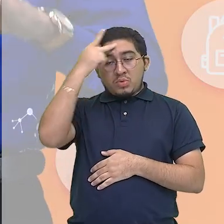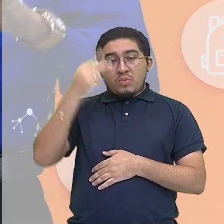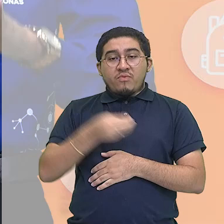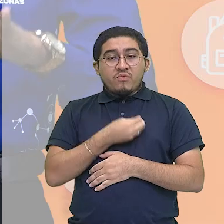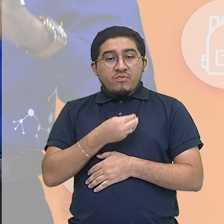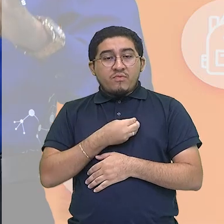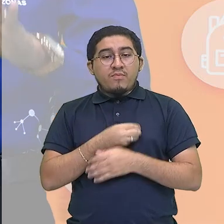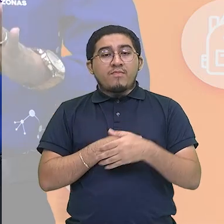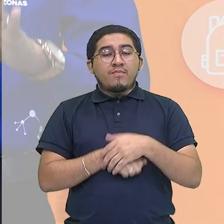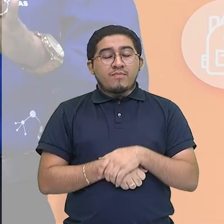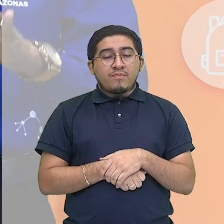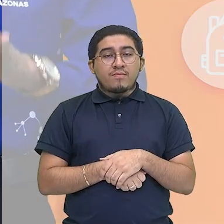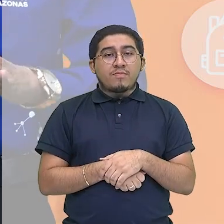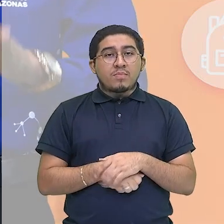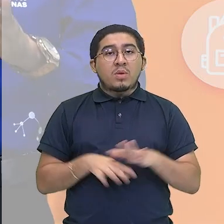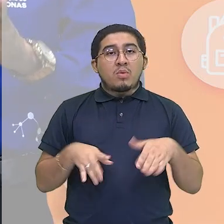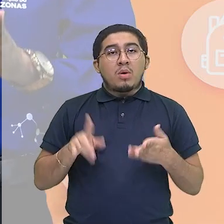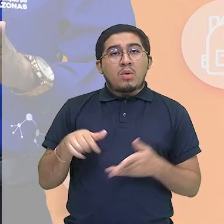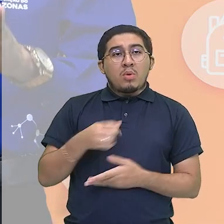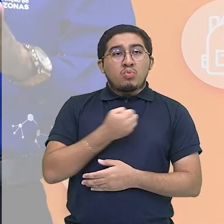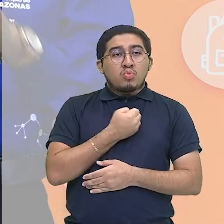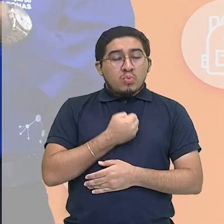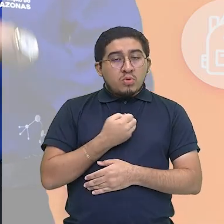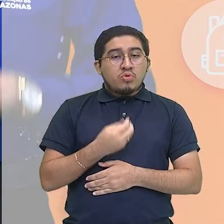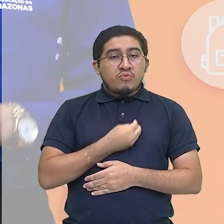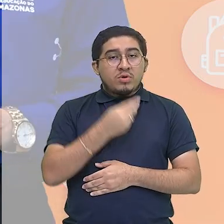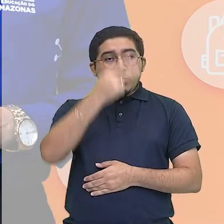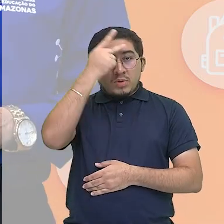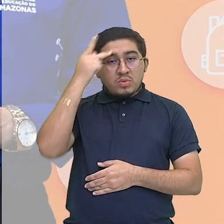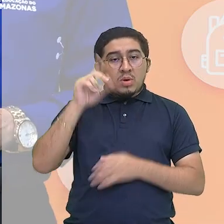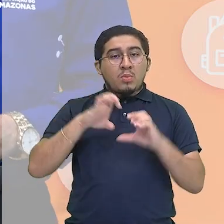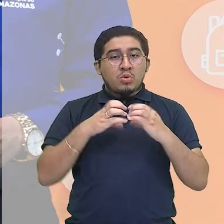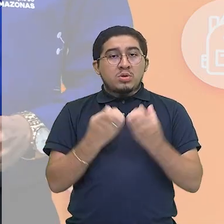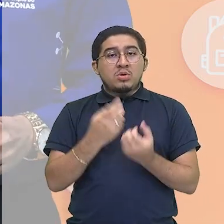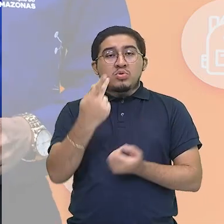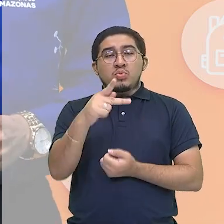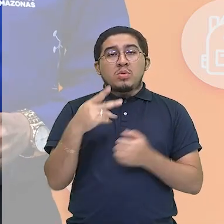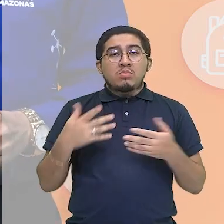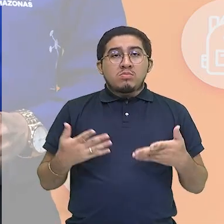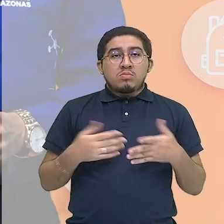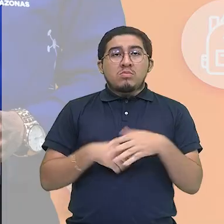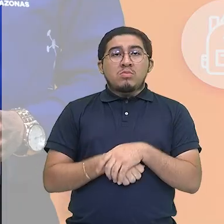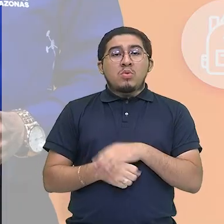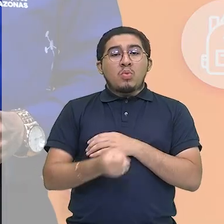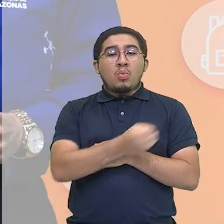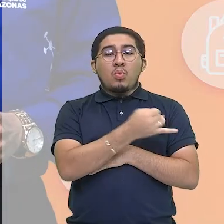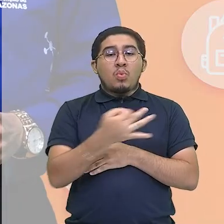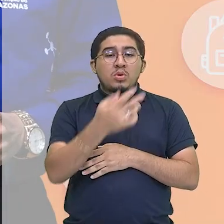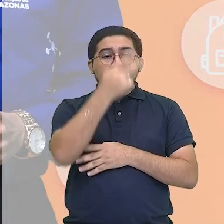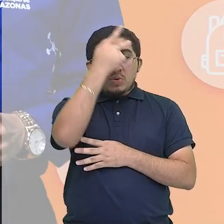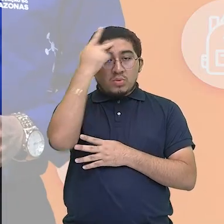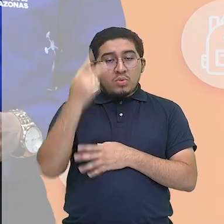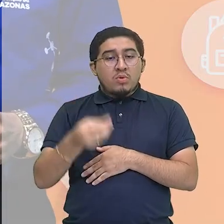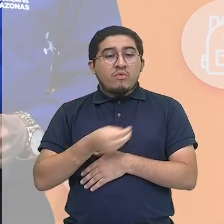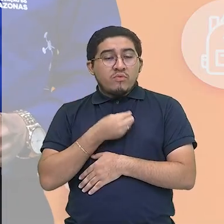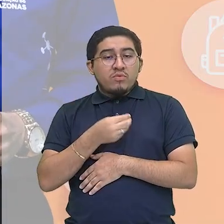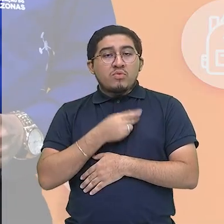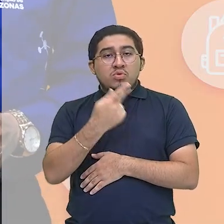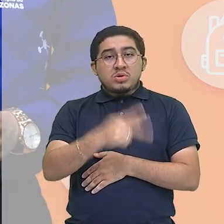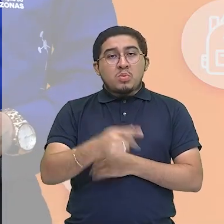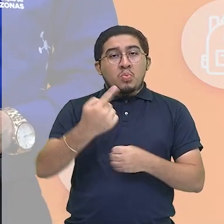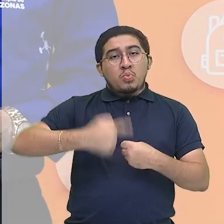Qual é o número de habitantes da sua comunidade? Quantas pessoas moram no